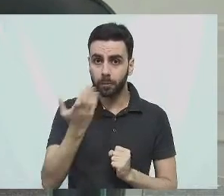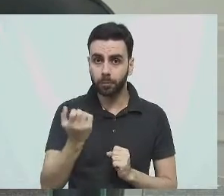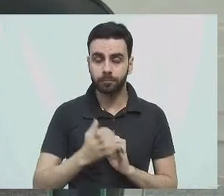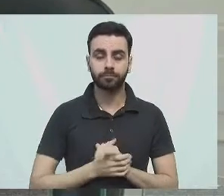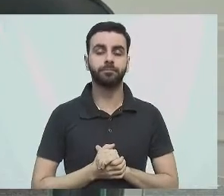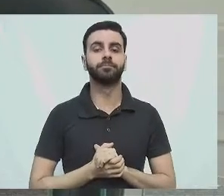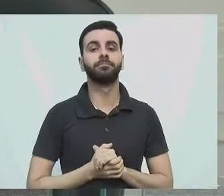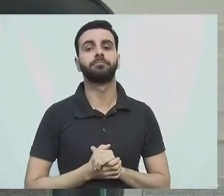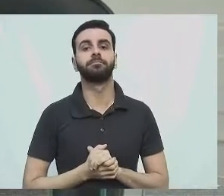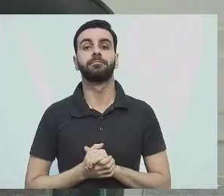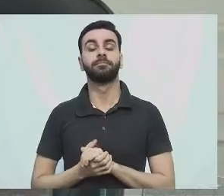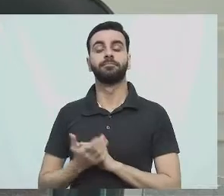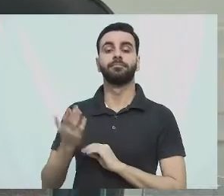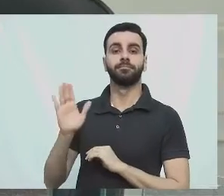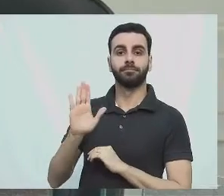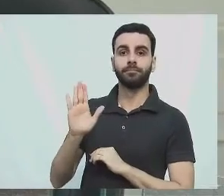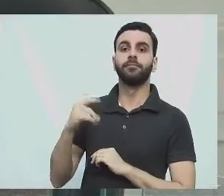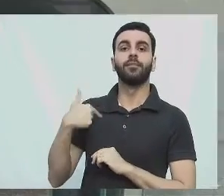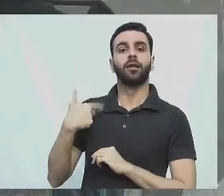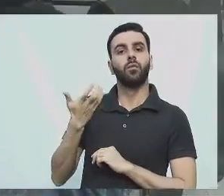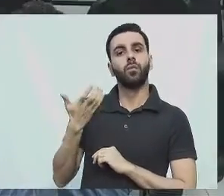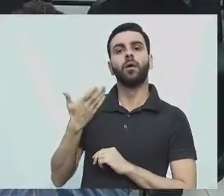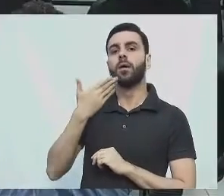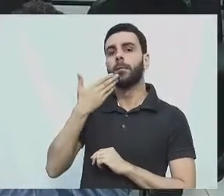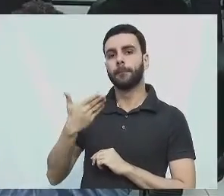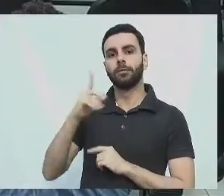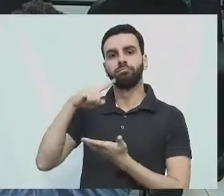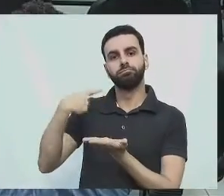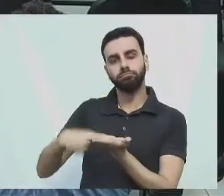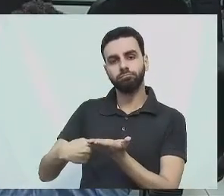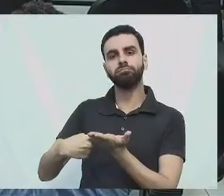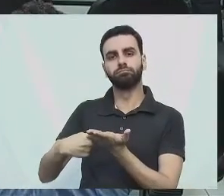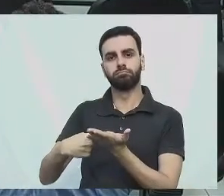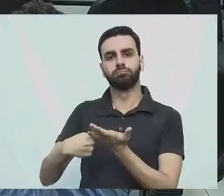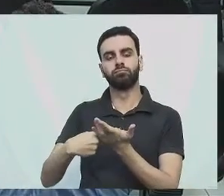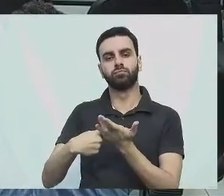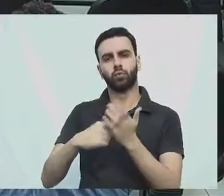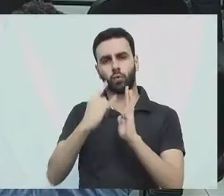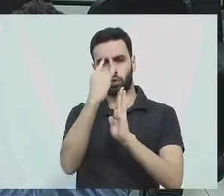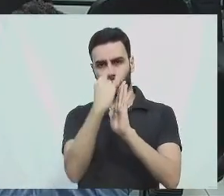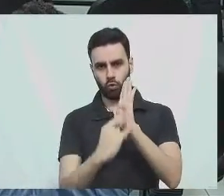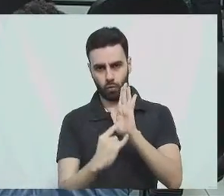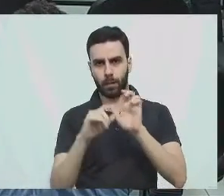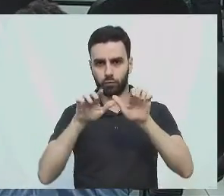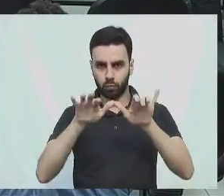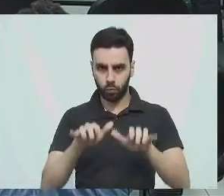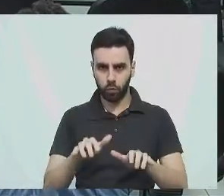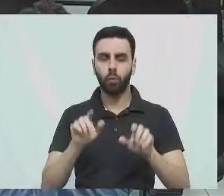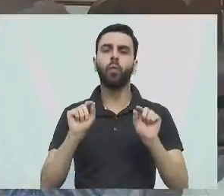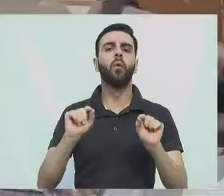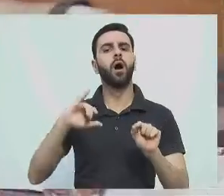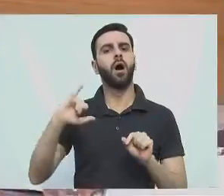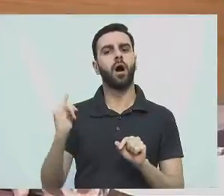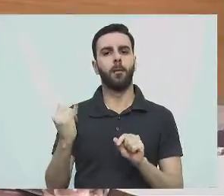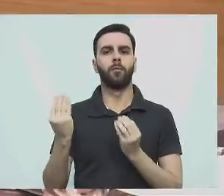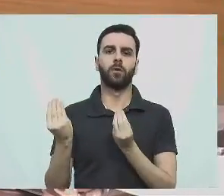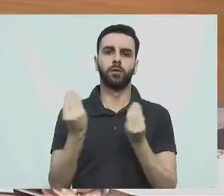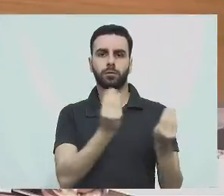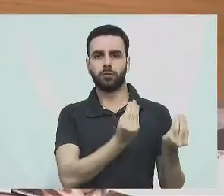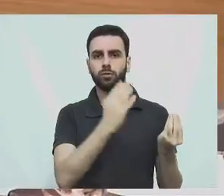Nobre vereador, eu pediria ao senhor para a gente oficializar isso em forma de documento, porque aí já faz, já manda